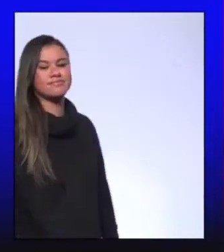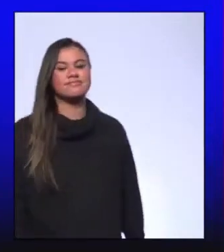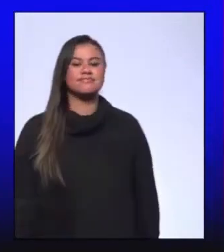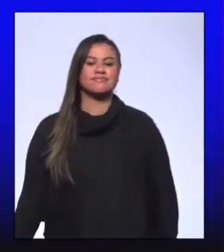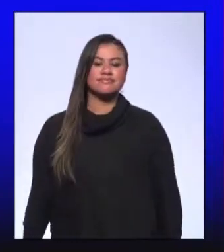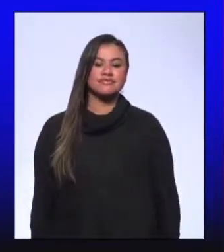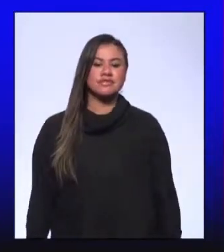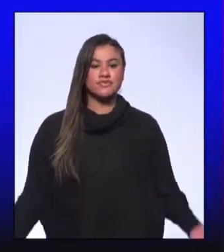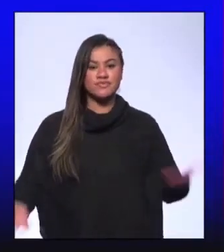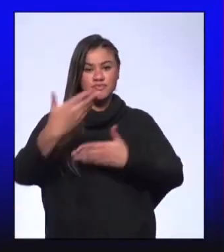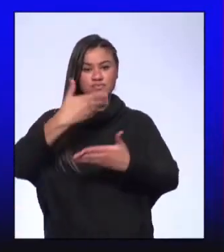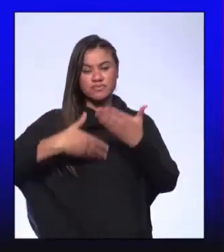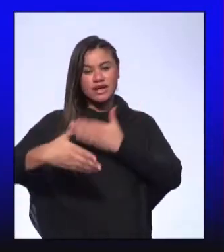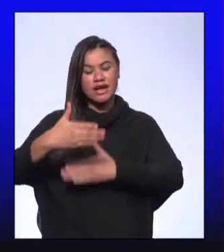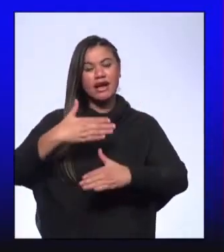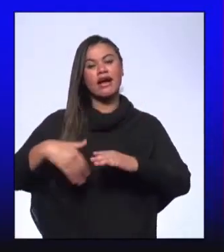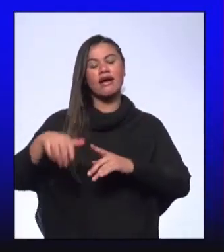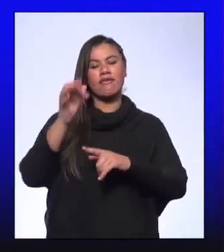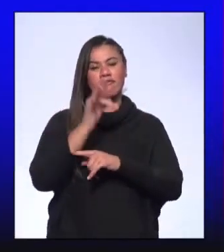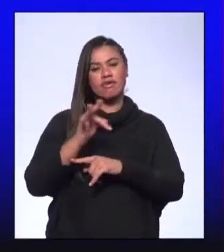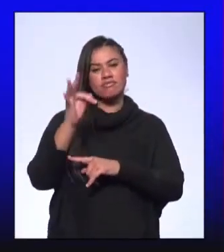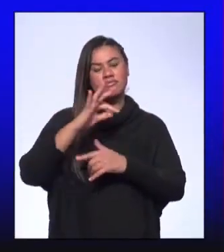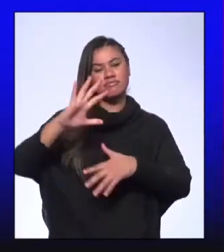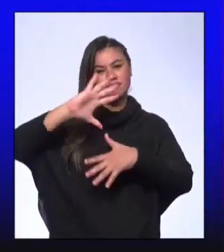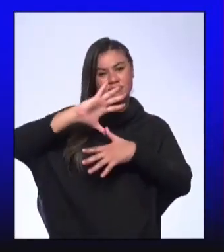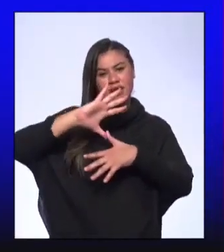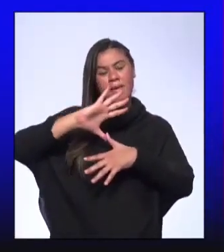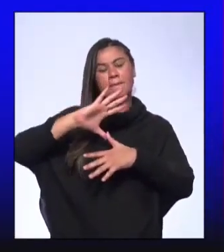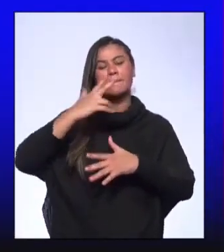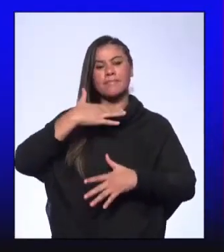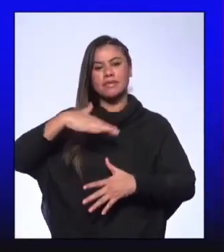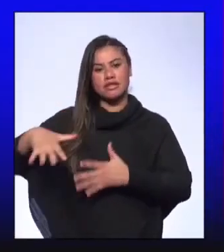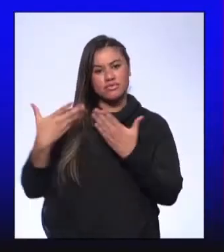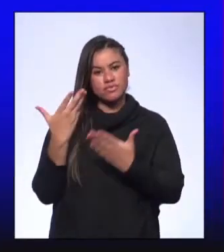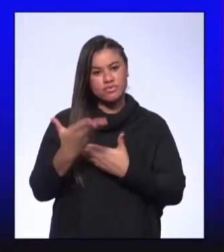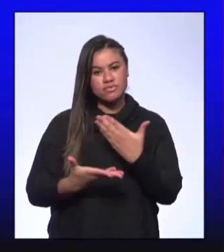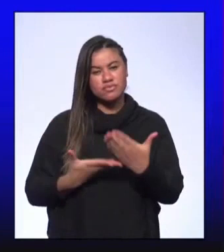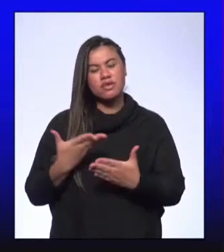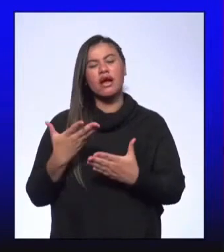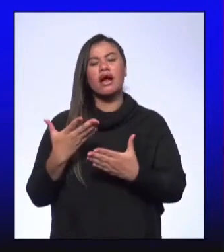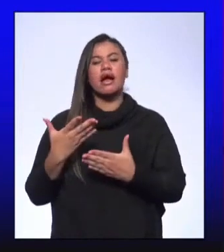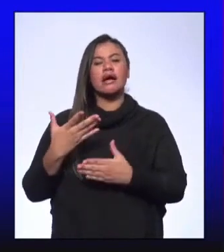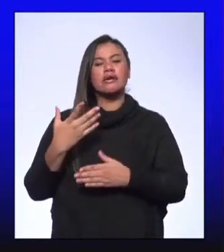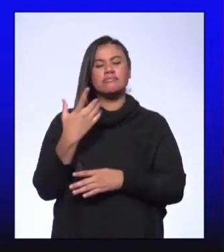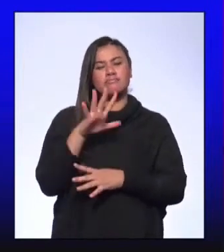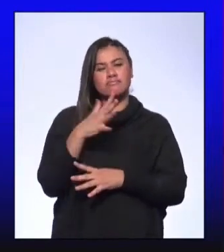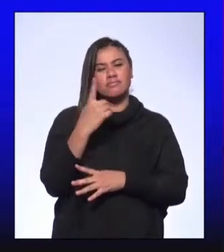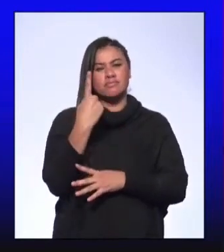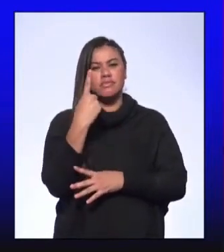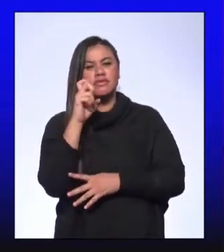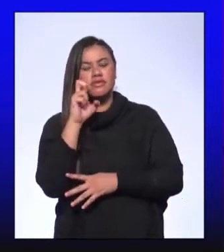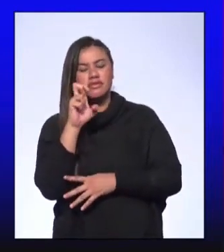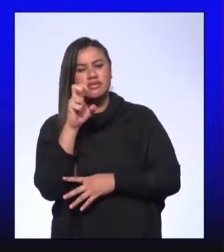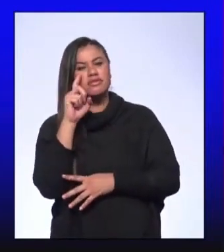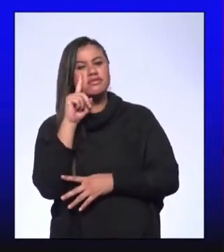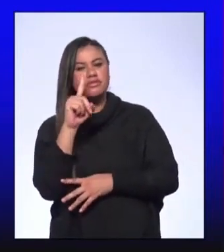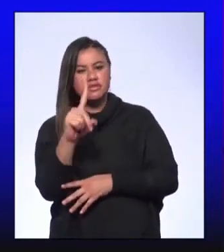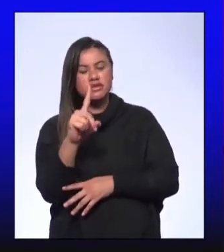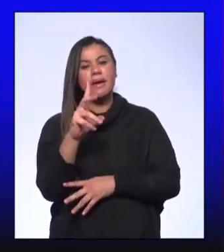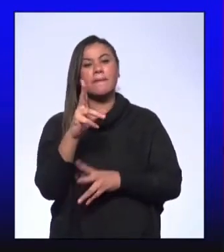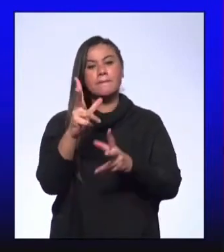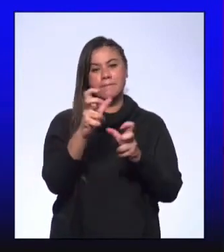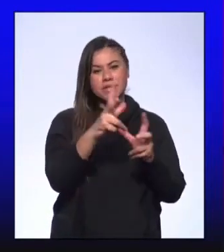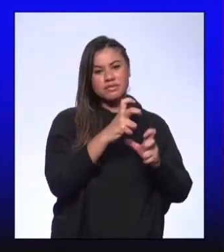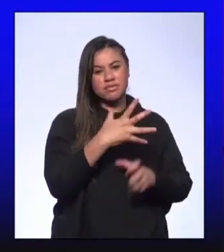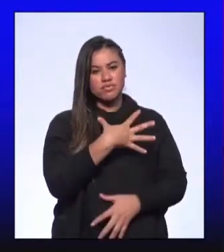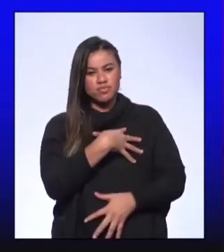a Academia Americana de Pediatria, recentemente agora, questão de 15 dias, reconheceu que o aleitamento